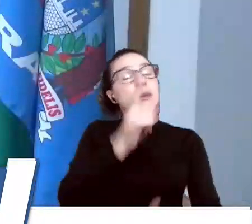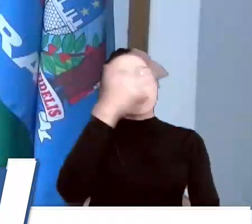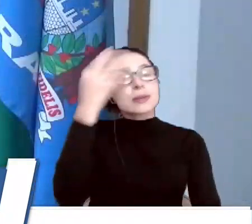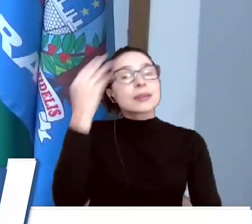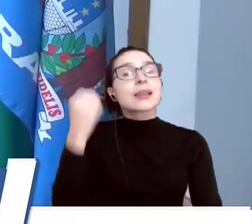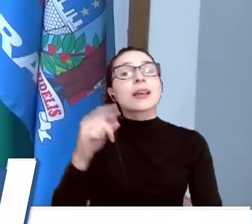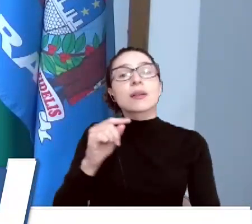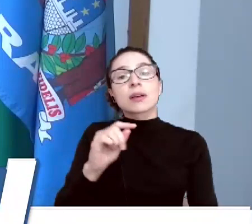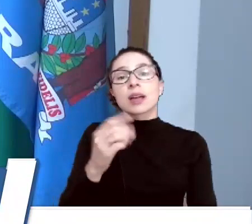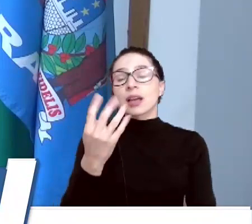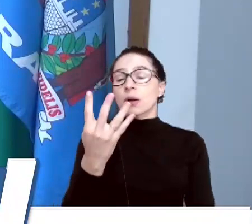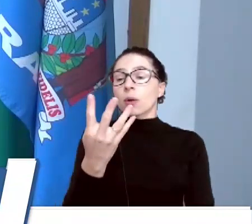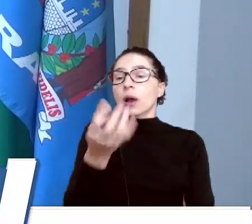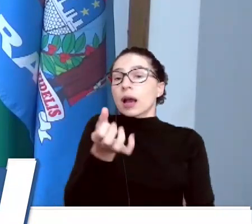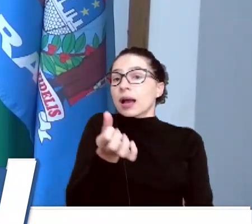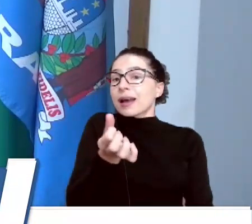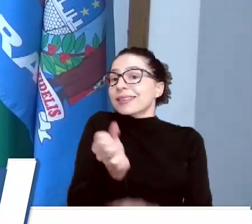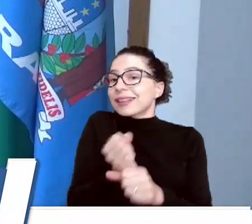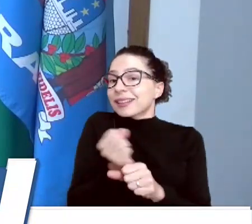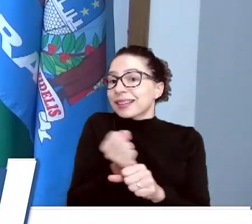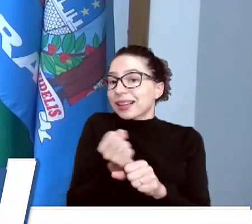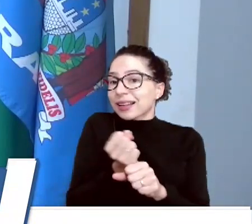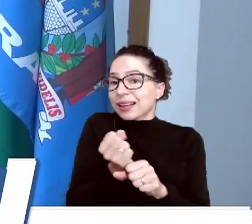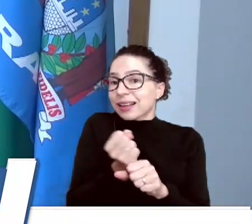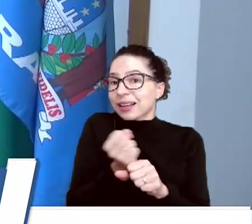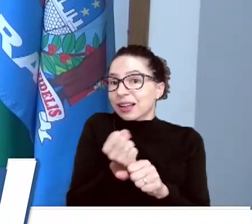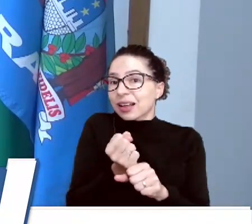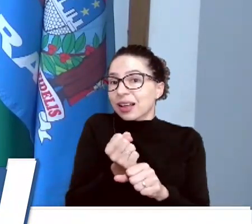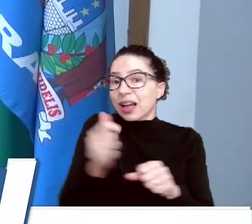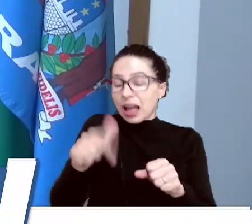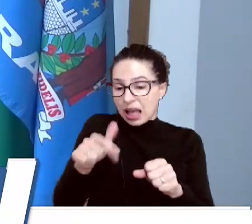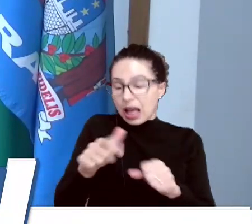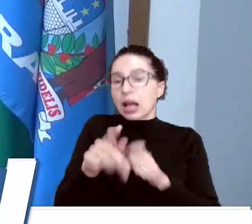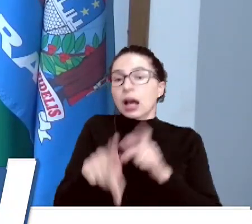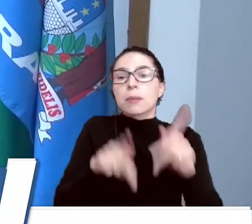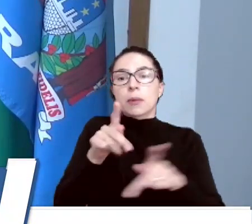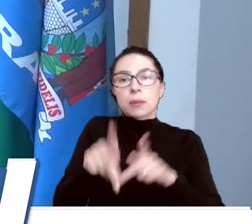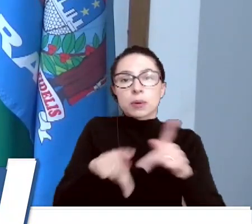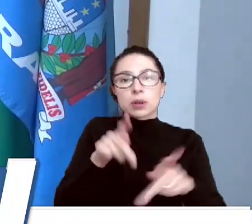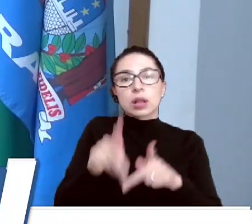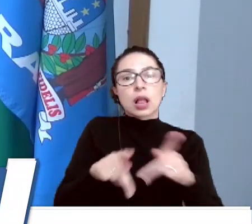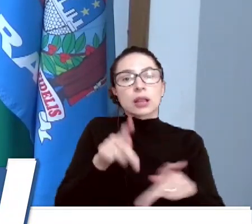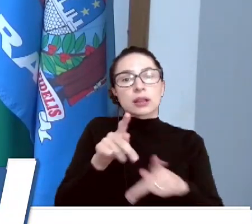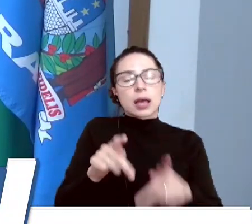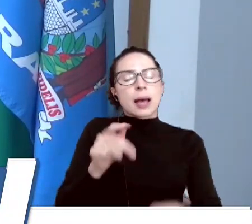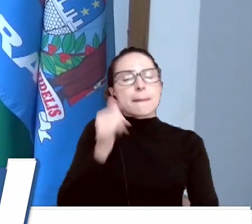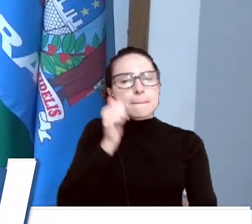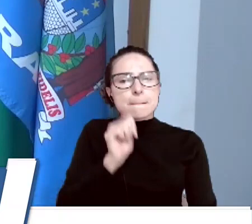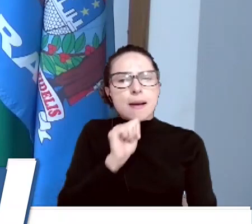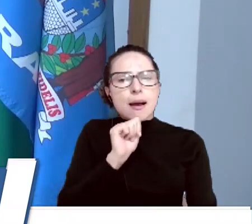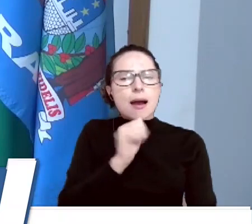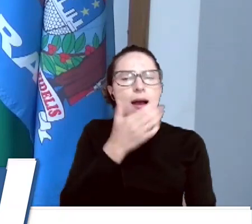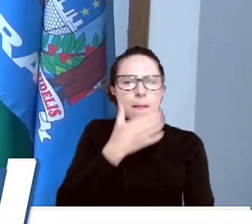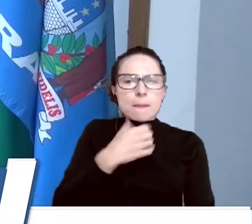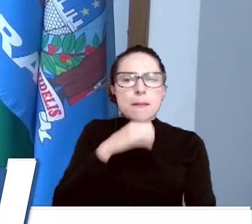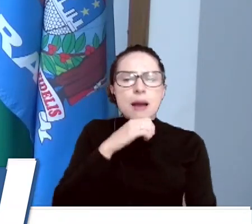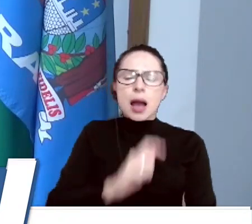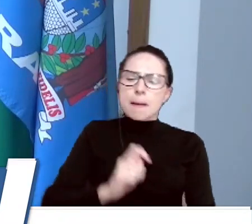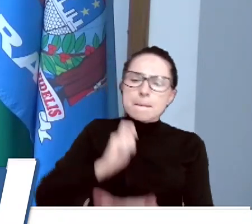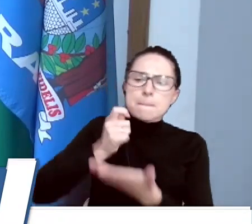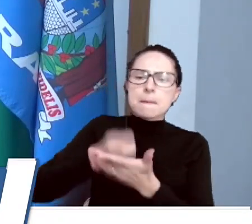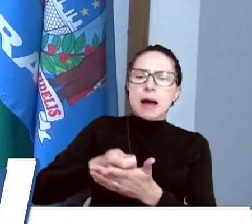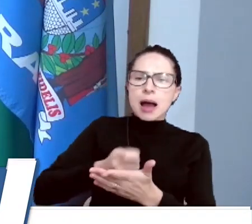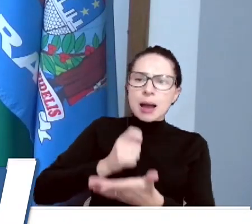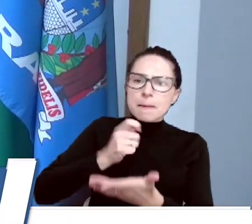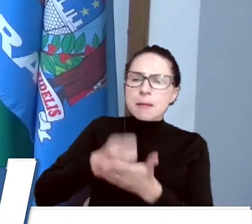há 46 anos o nosso povo, pais e mães de famílias, vem pagando regiamente